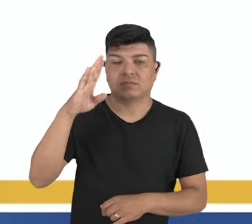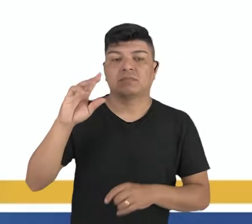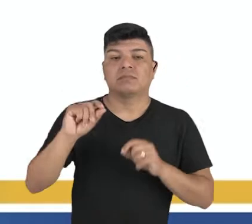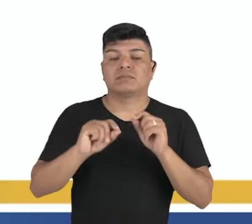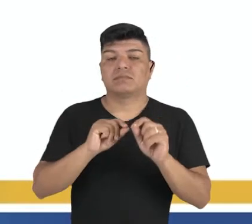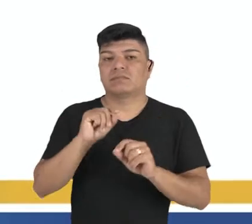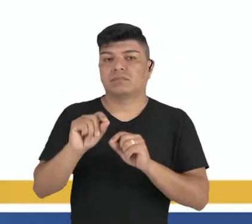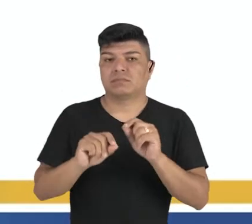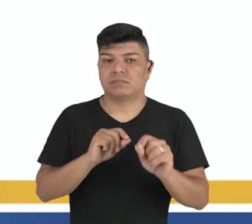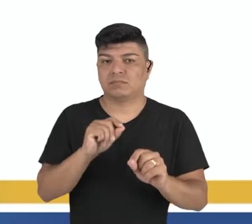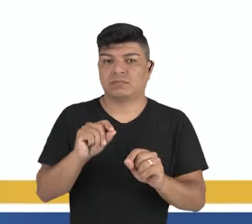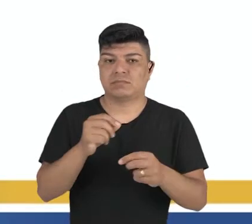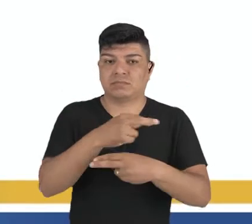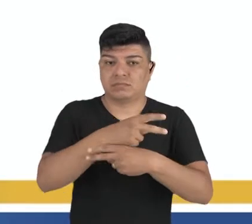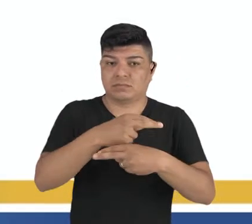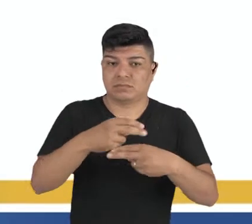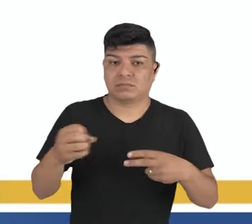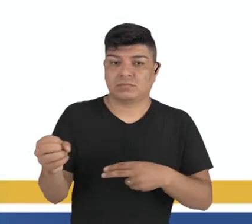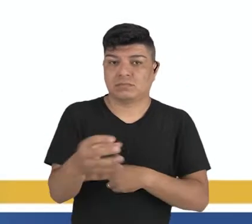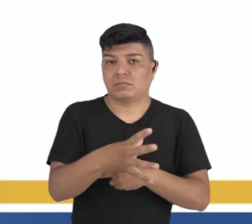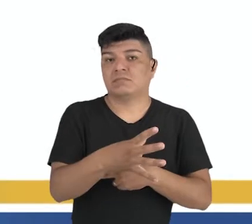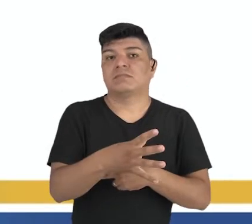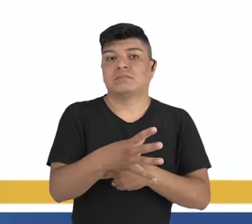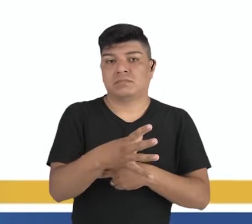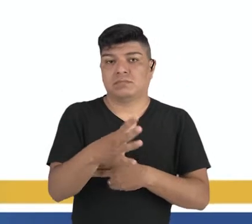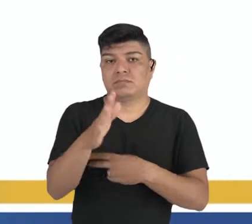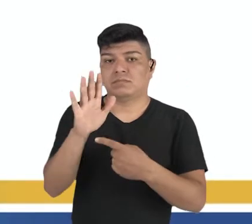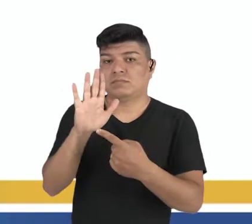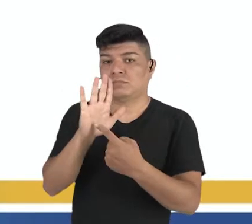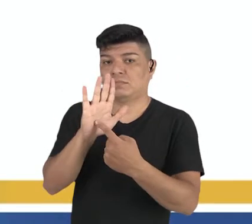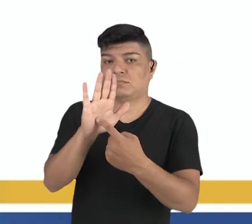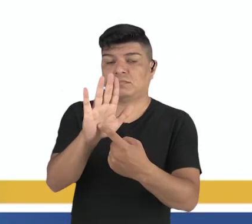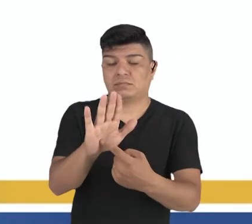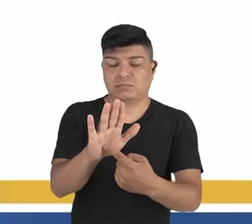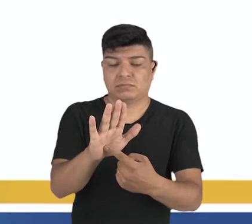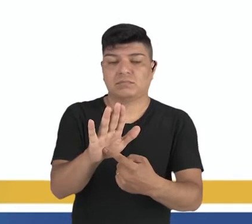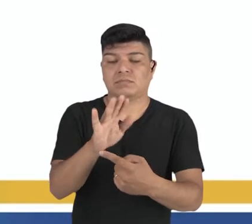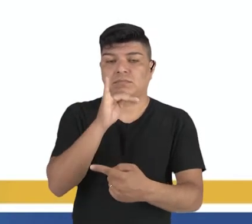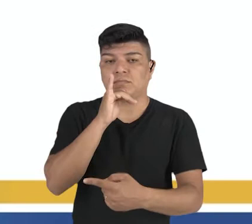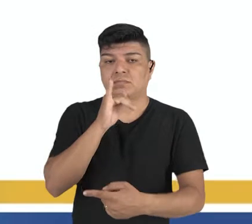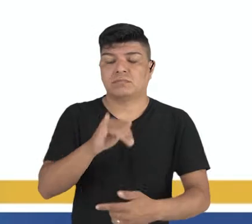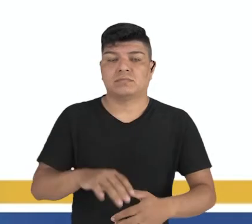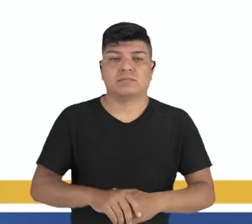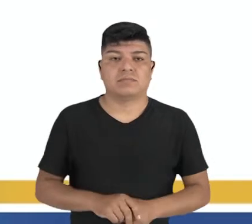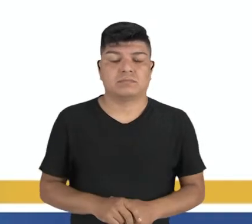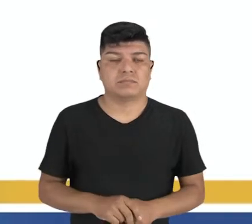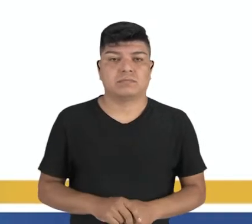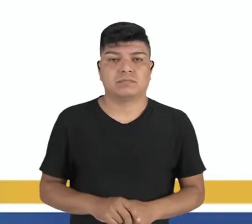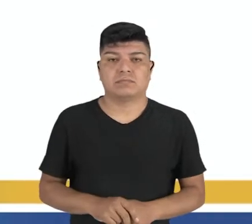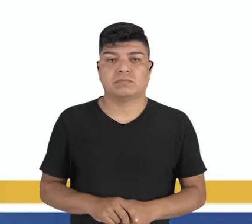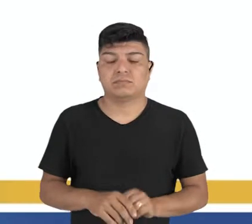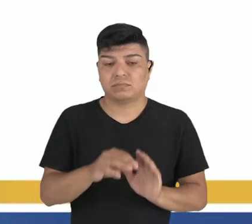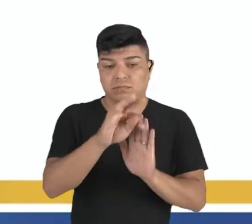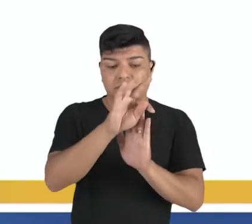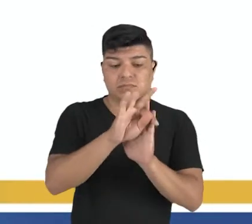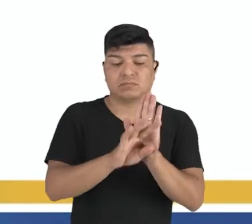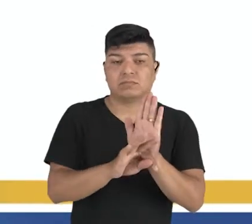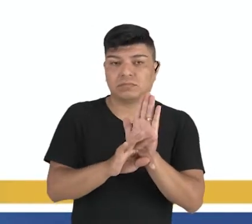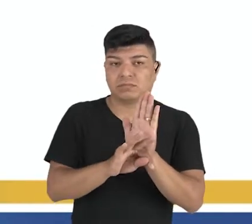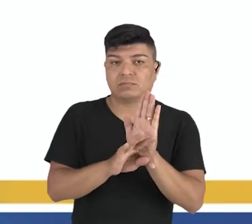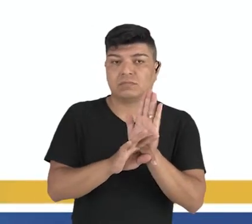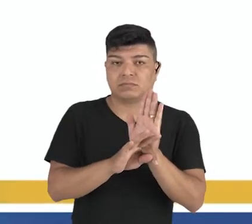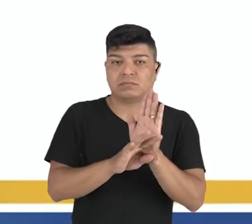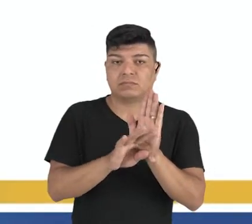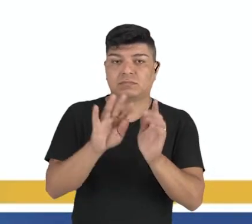em se tratando de um produto novo que está sendo exposto, por exemplo. Quando os